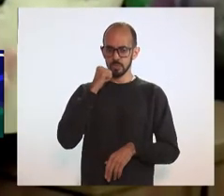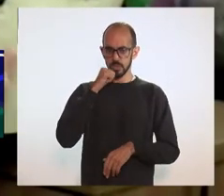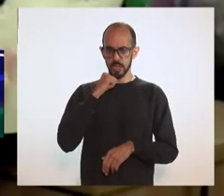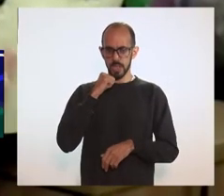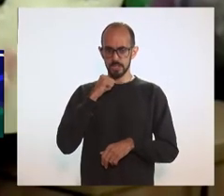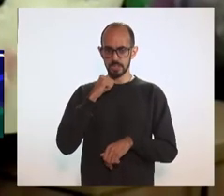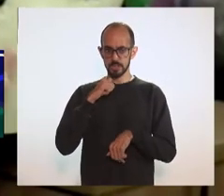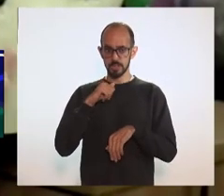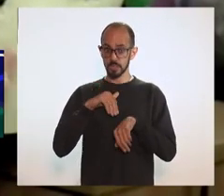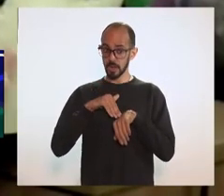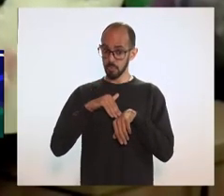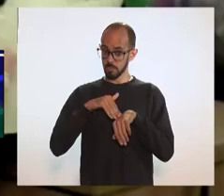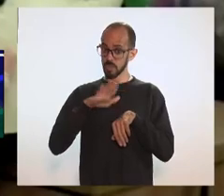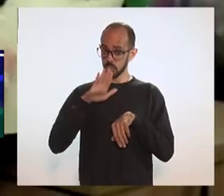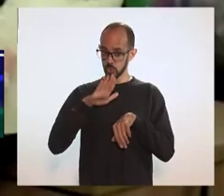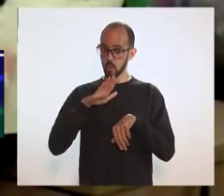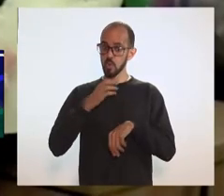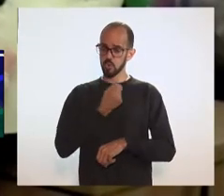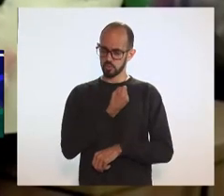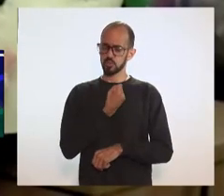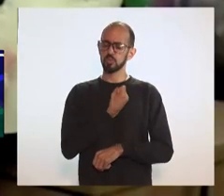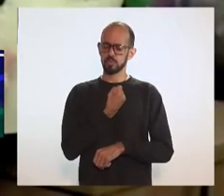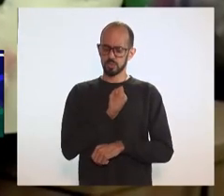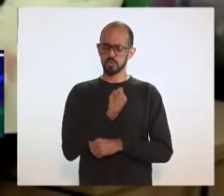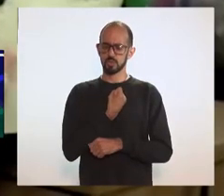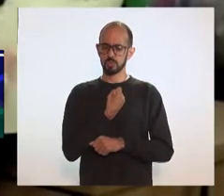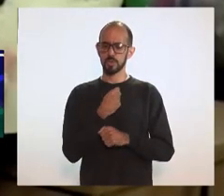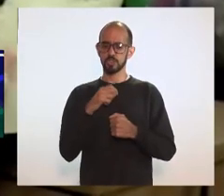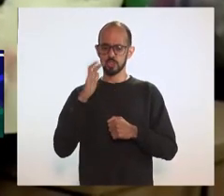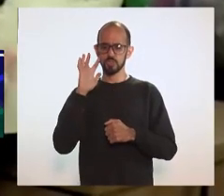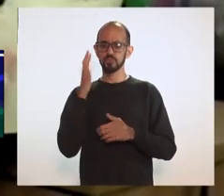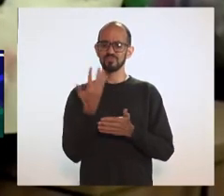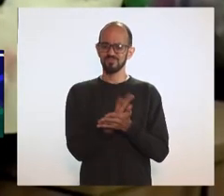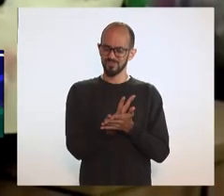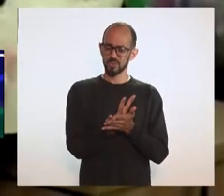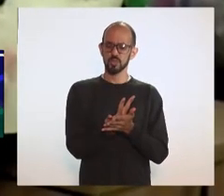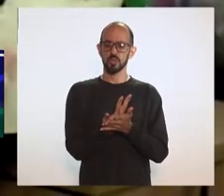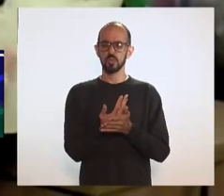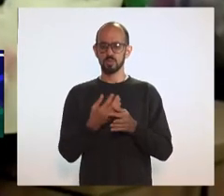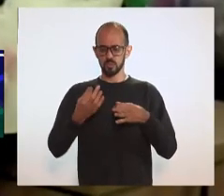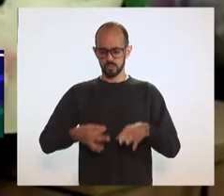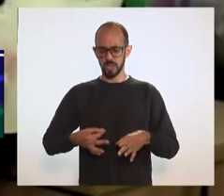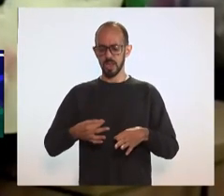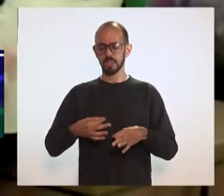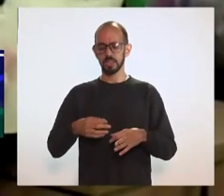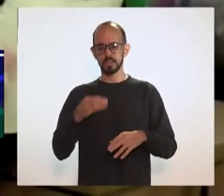houve aumento e podemos tomar algumas medidas assertivas. E aí eu estava olhando